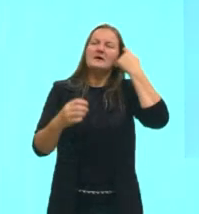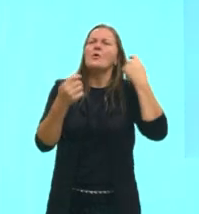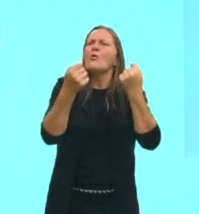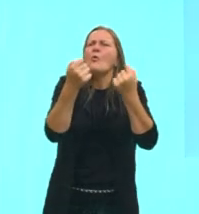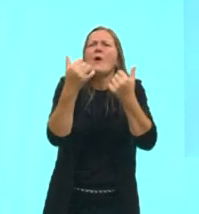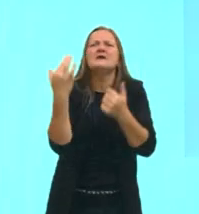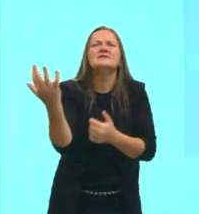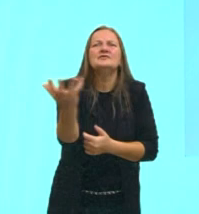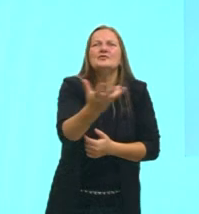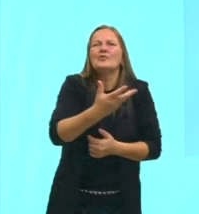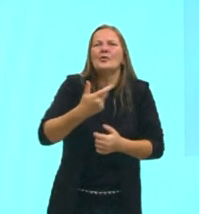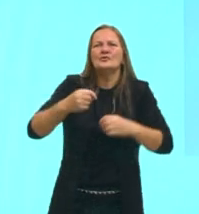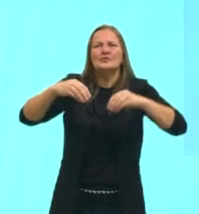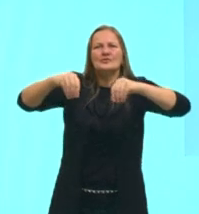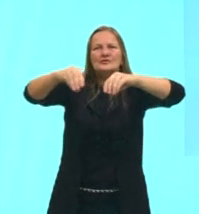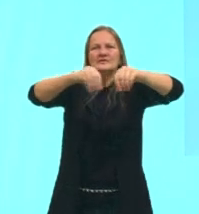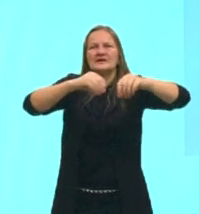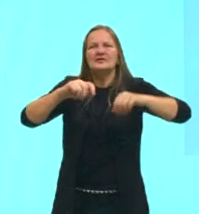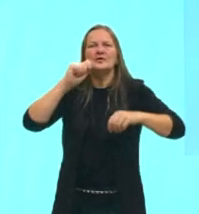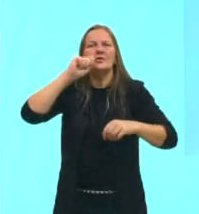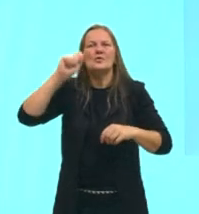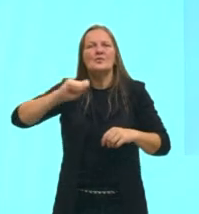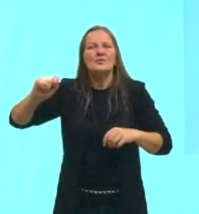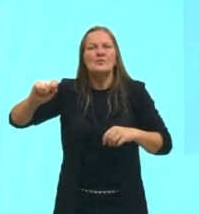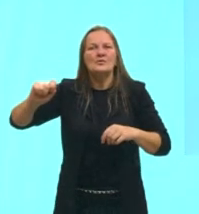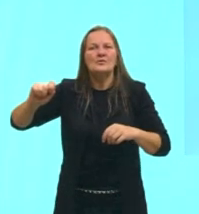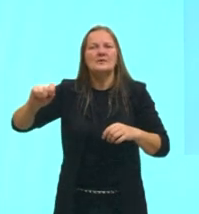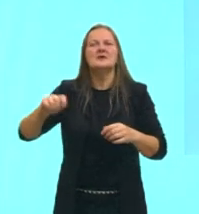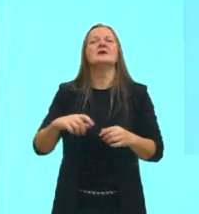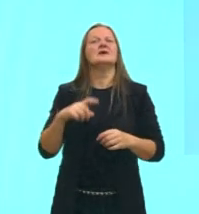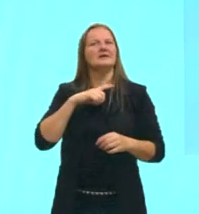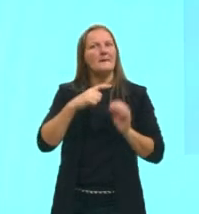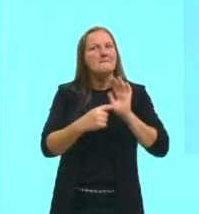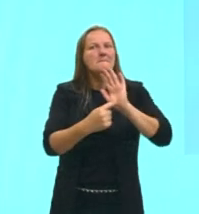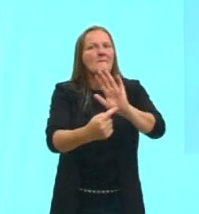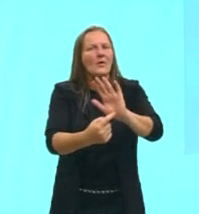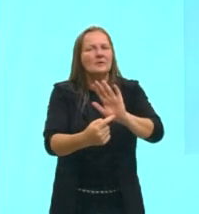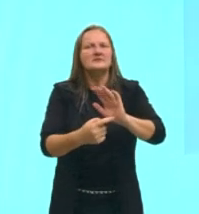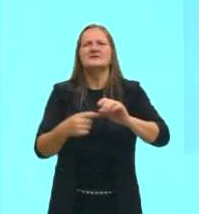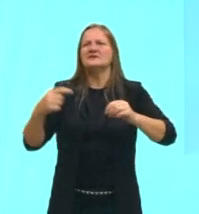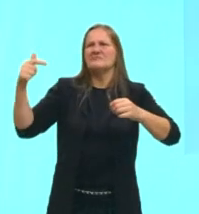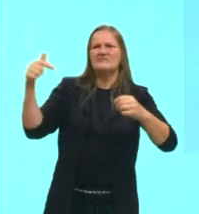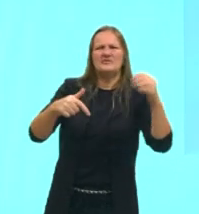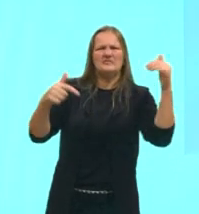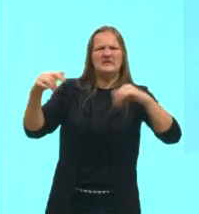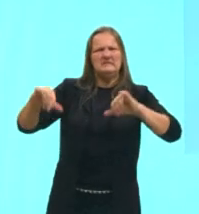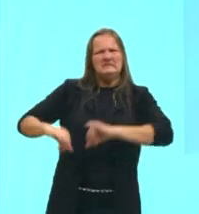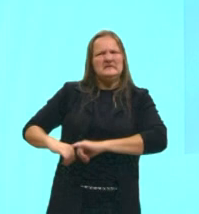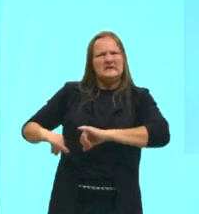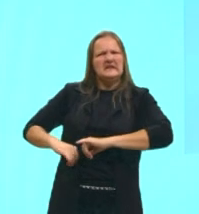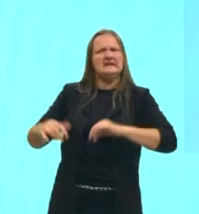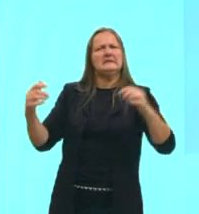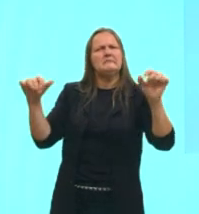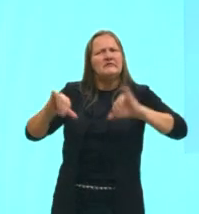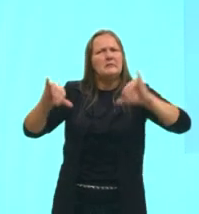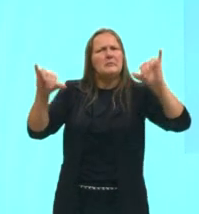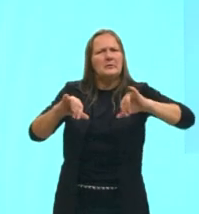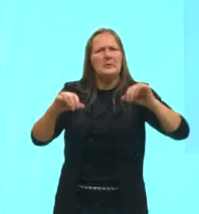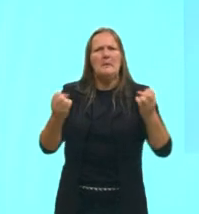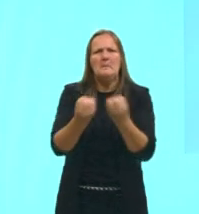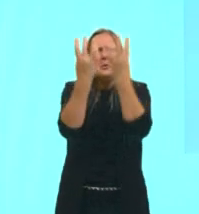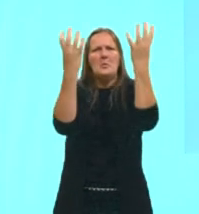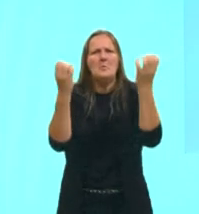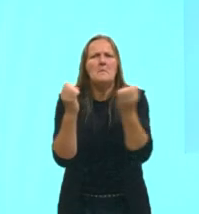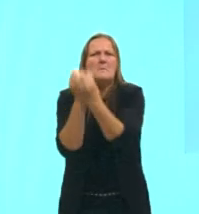quase todo o território da Ucrânia né mostra demonstra que sofreu alguma explosão né